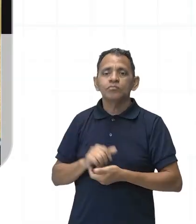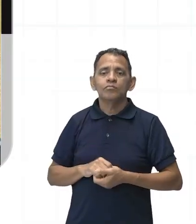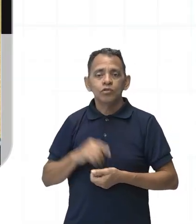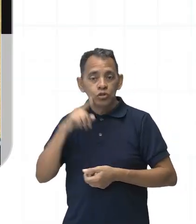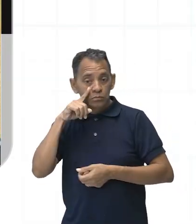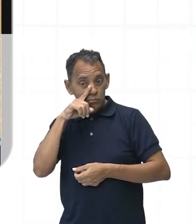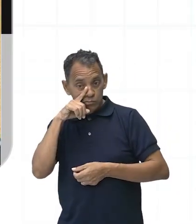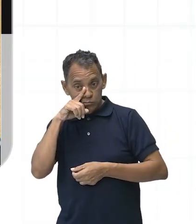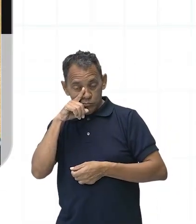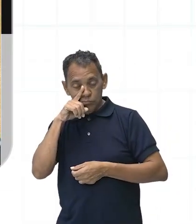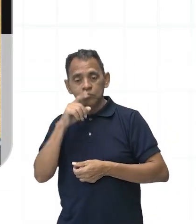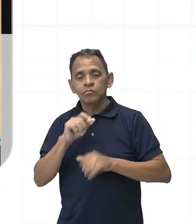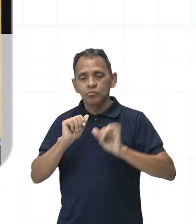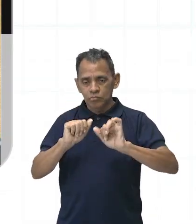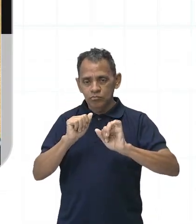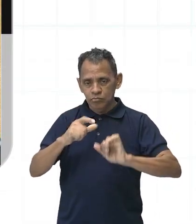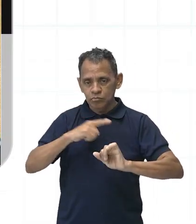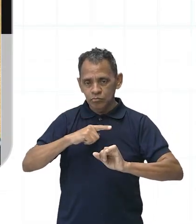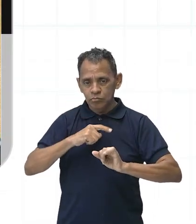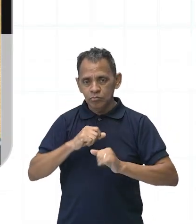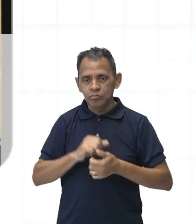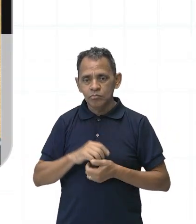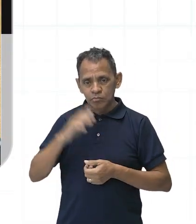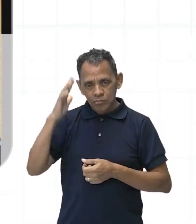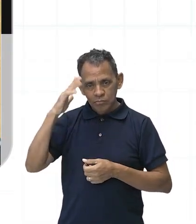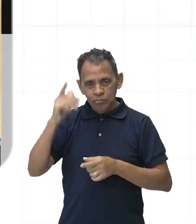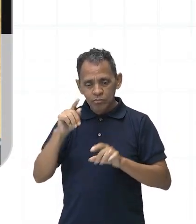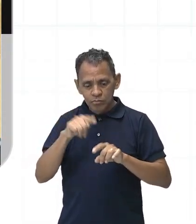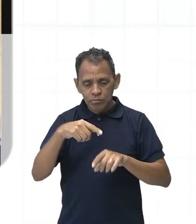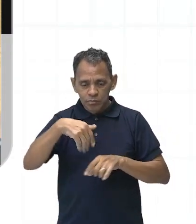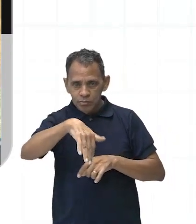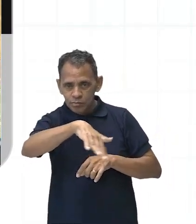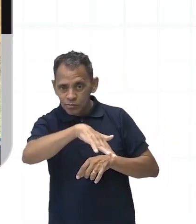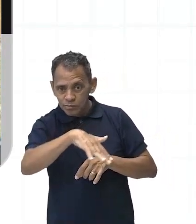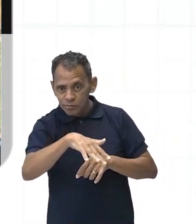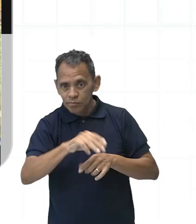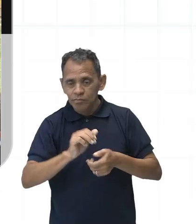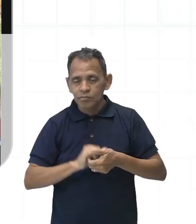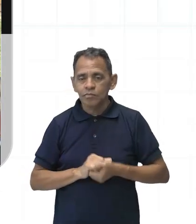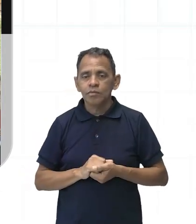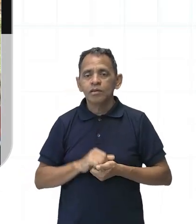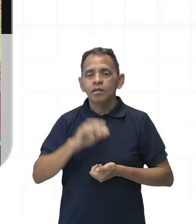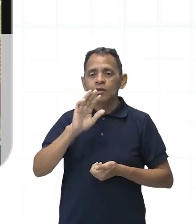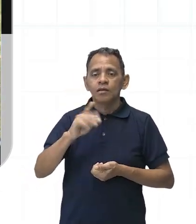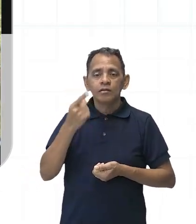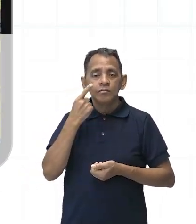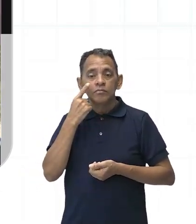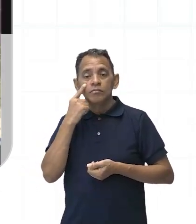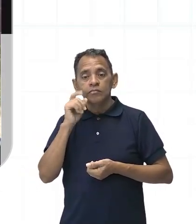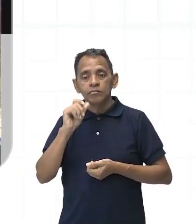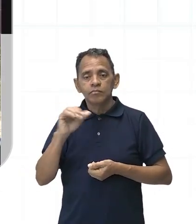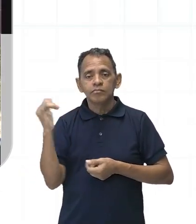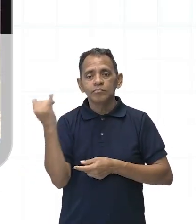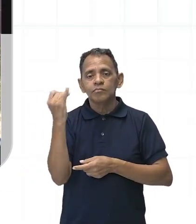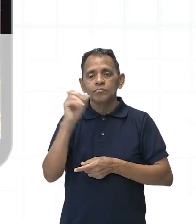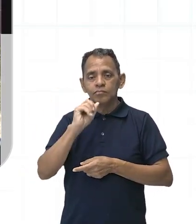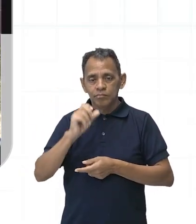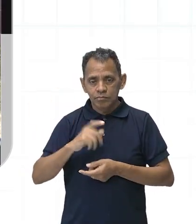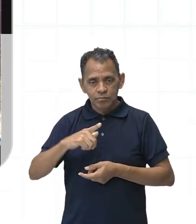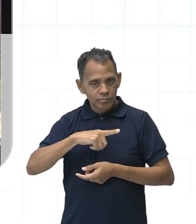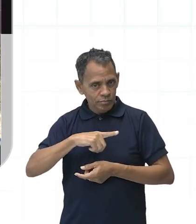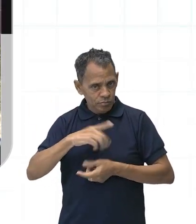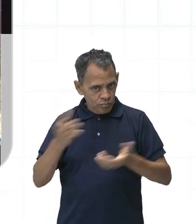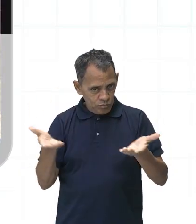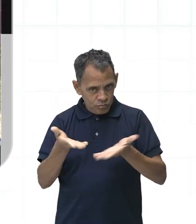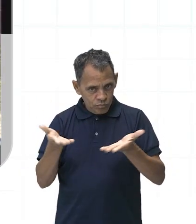Alguns riscos que possam surgir, tá bom, gente? Então, a gente observa, né, a importância que se tem hoje